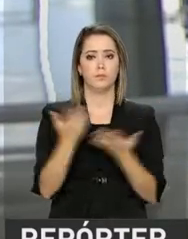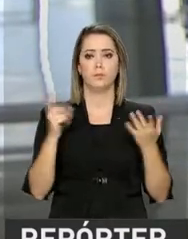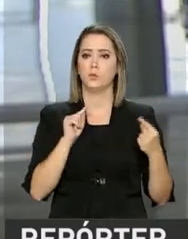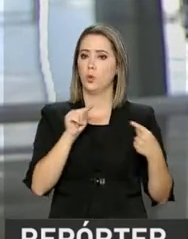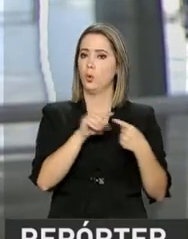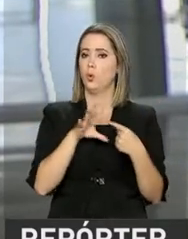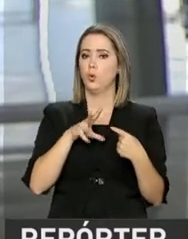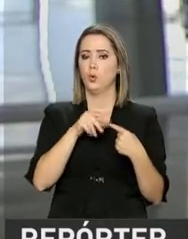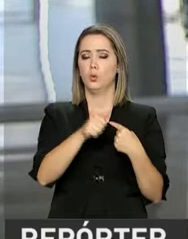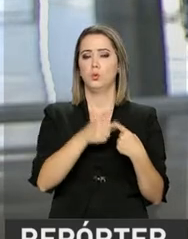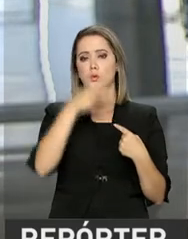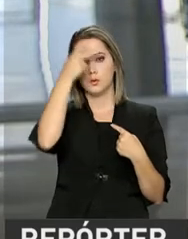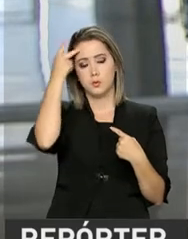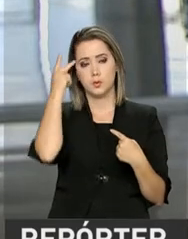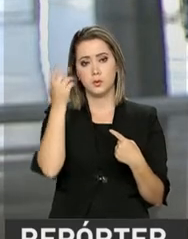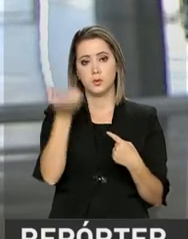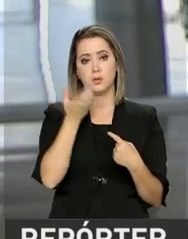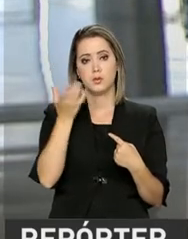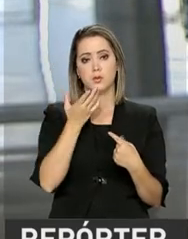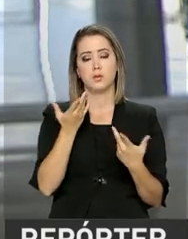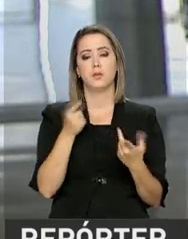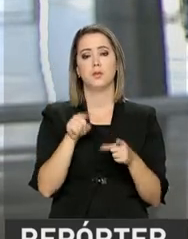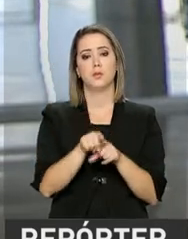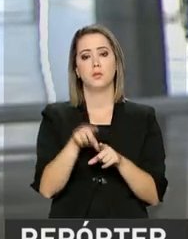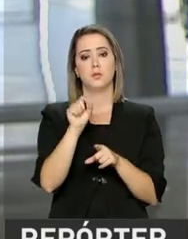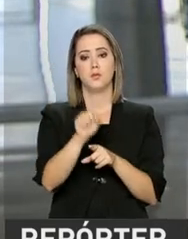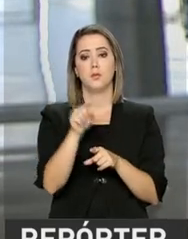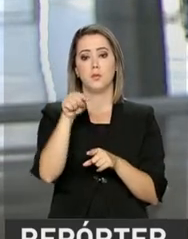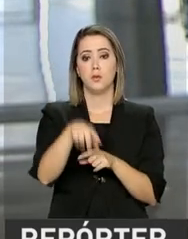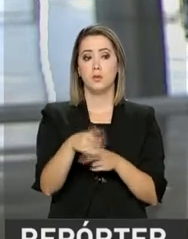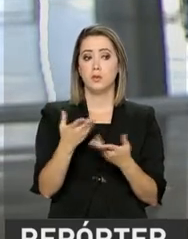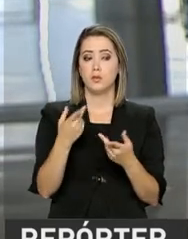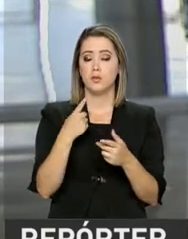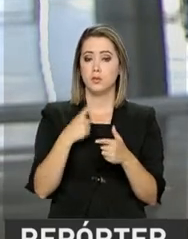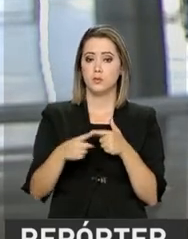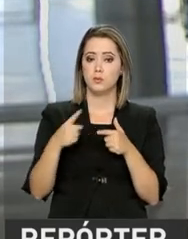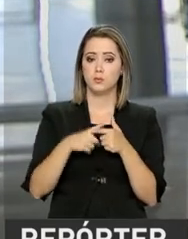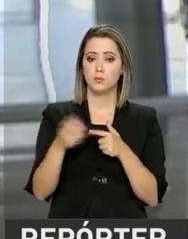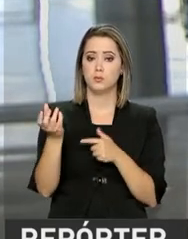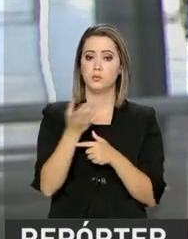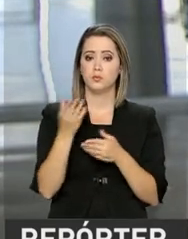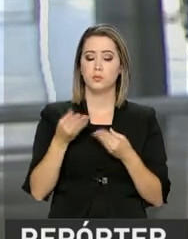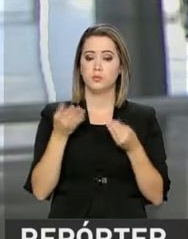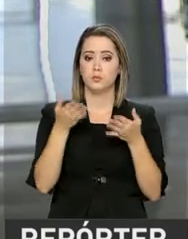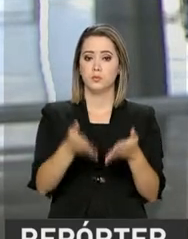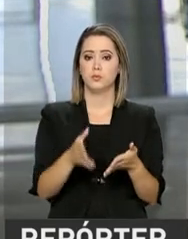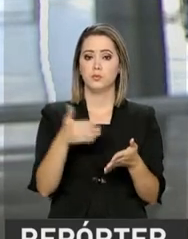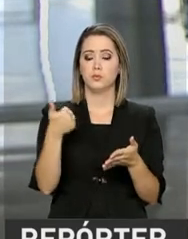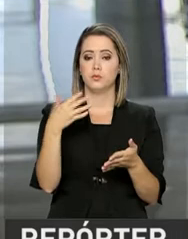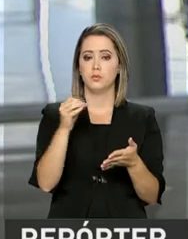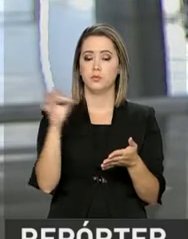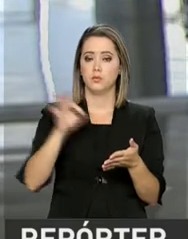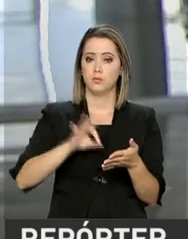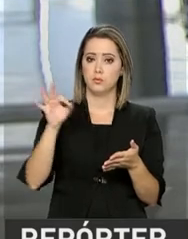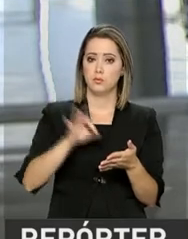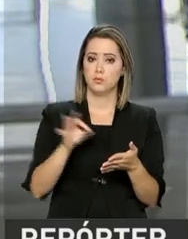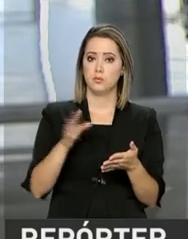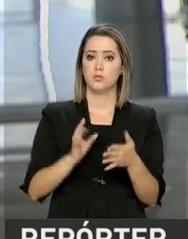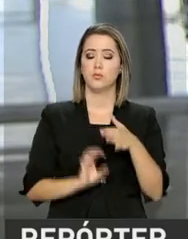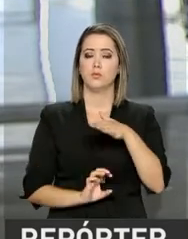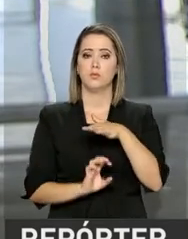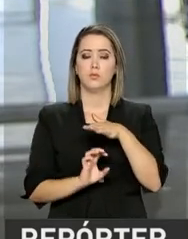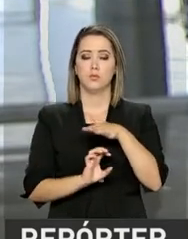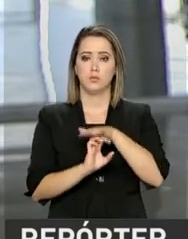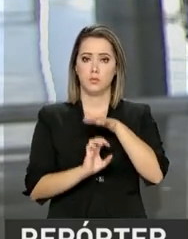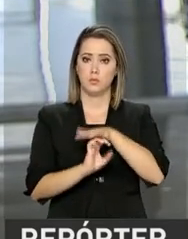todos os interessados possíveis neste caso a petrobras quer conceder 100 por cento da participação e